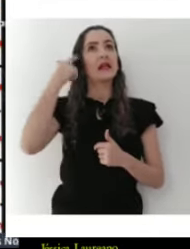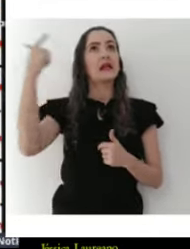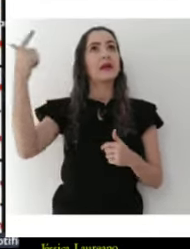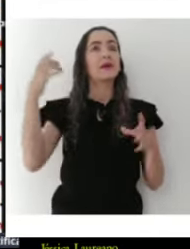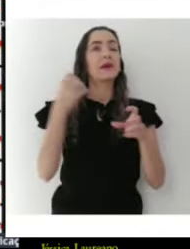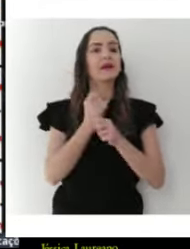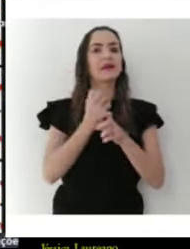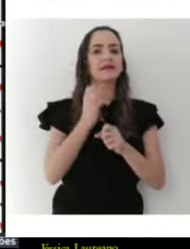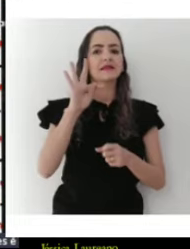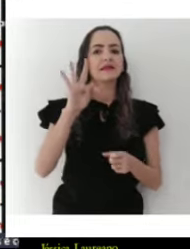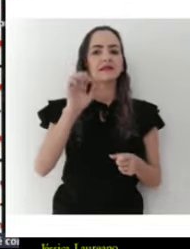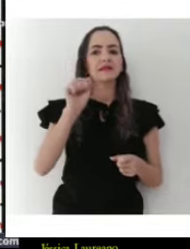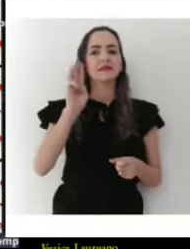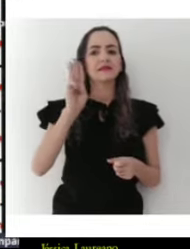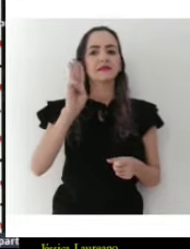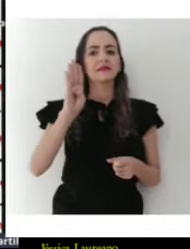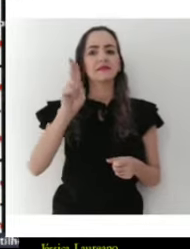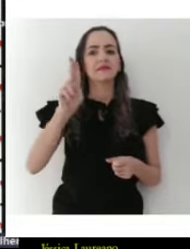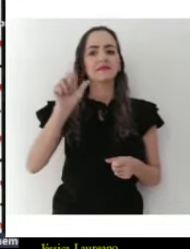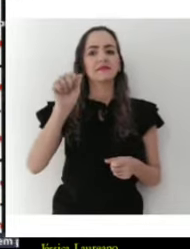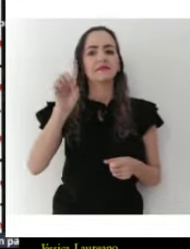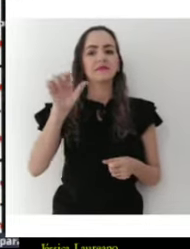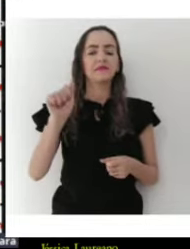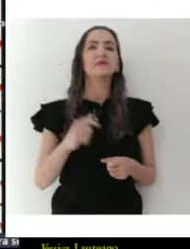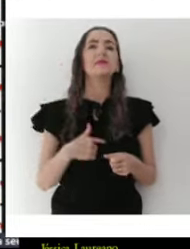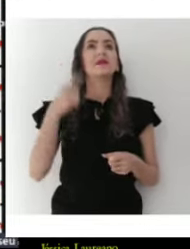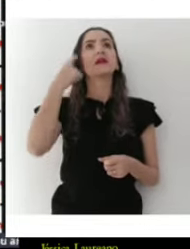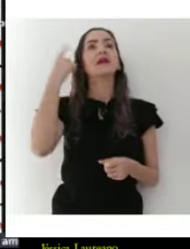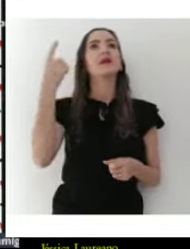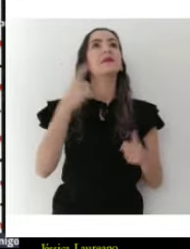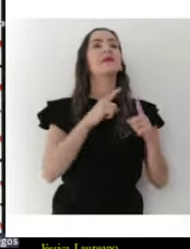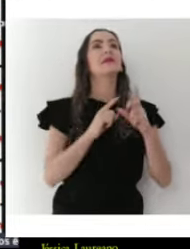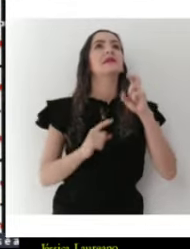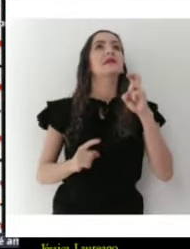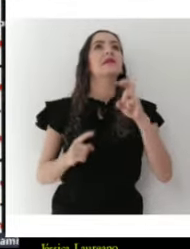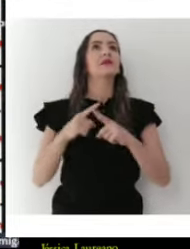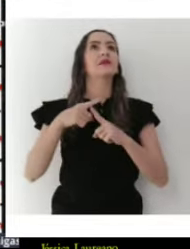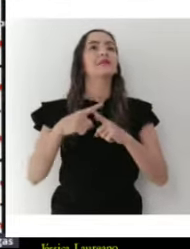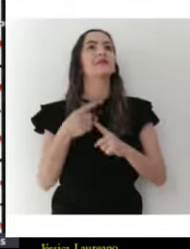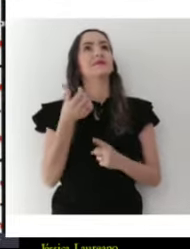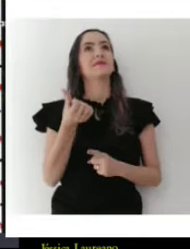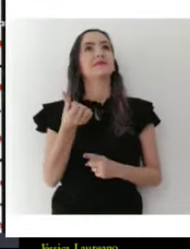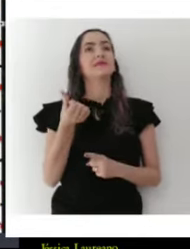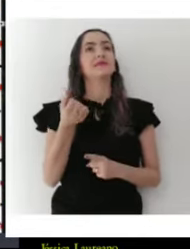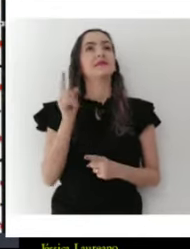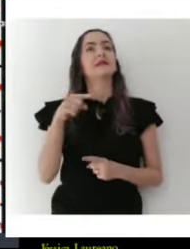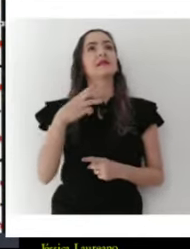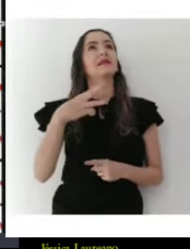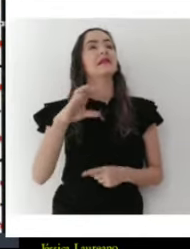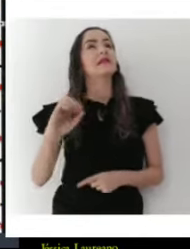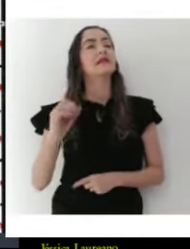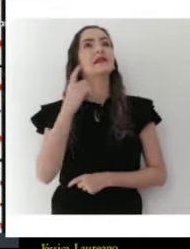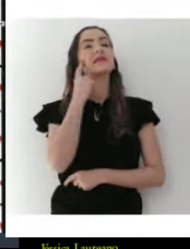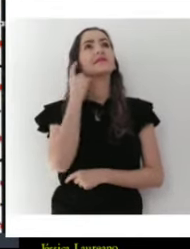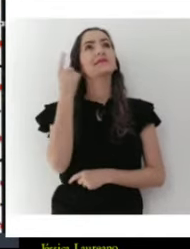minha mente, eu já vou saber que 5 vezes 6 dá 30. Então, eu já vou saber que é 6 para cada mesmo. Eu posso desenhar